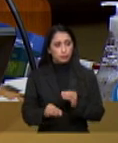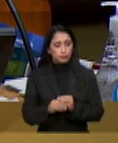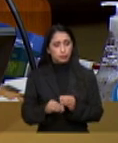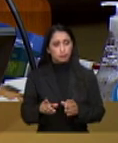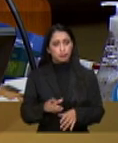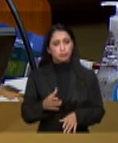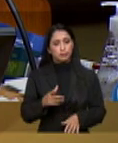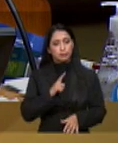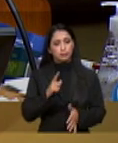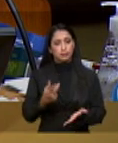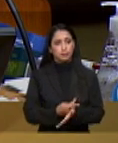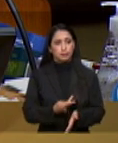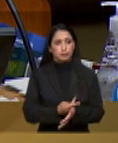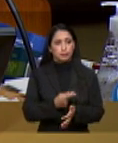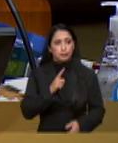desvios.